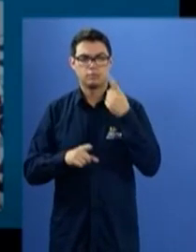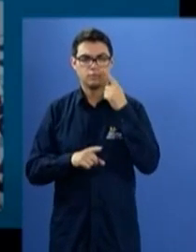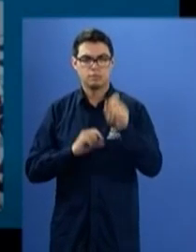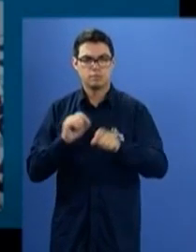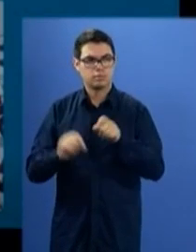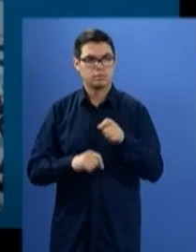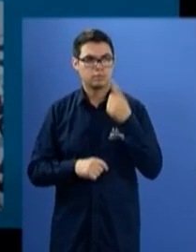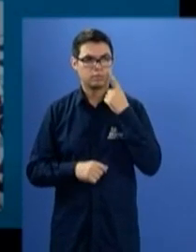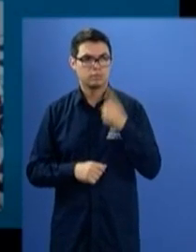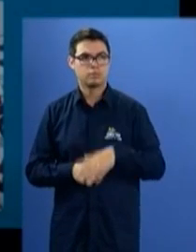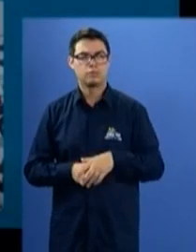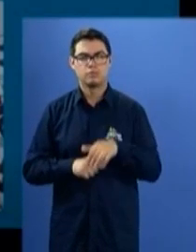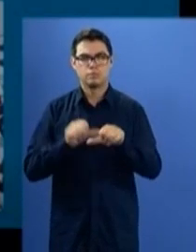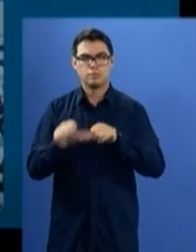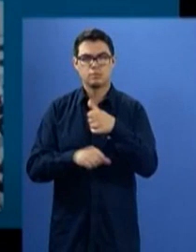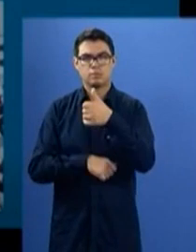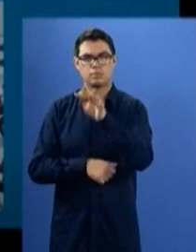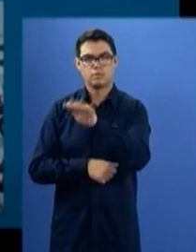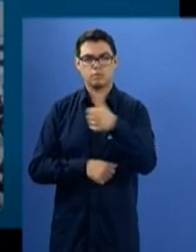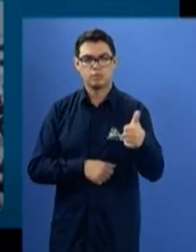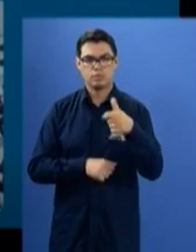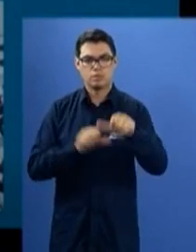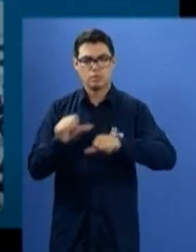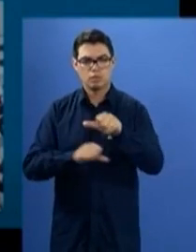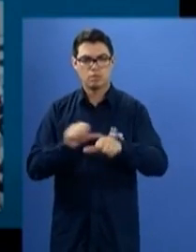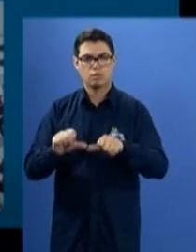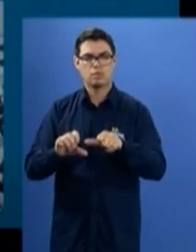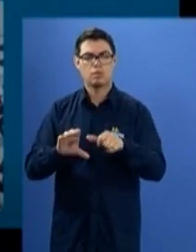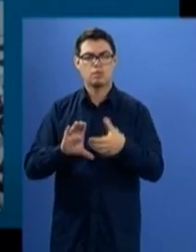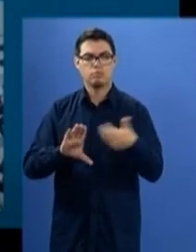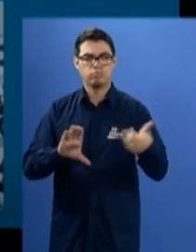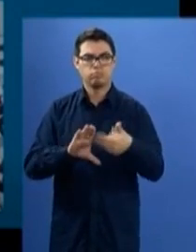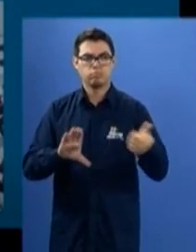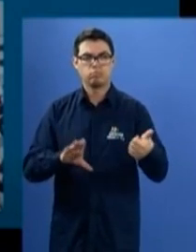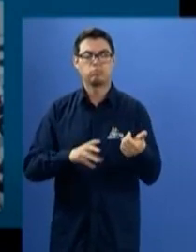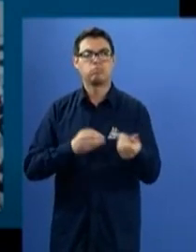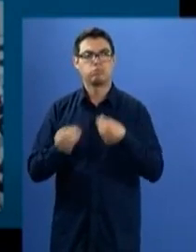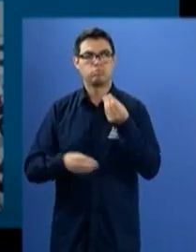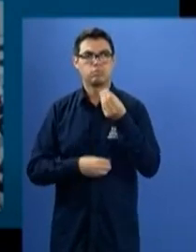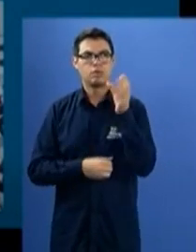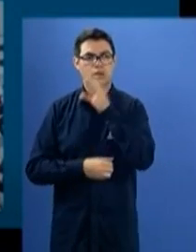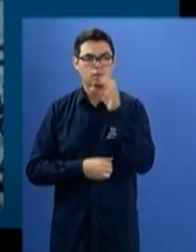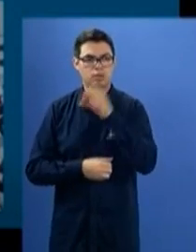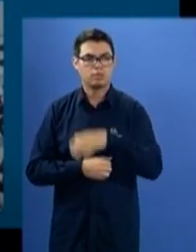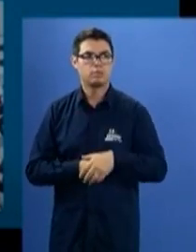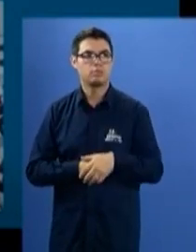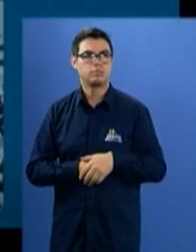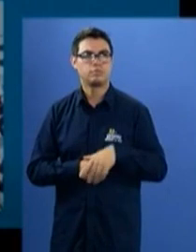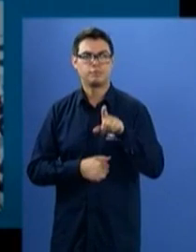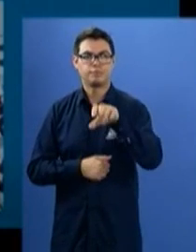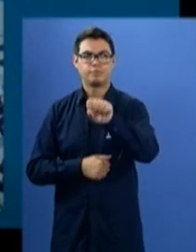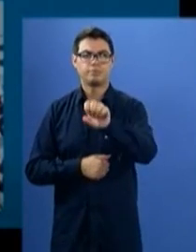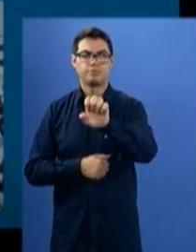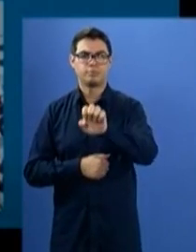pessoal tocando o pneu de um carro de Fórmula 1, que não deixa de ser uma atividade de